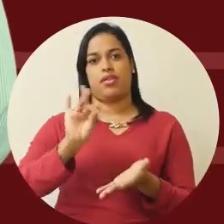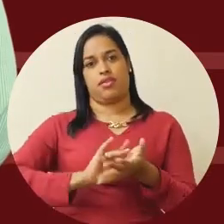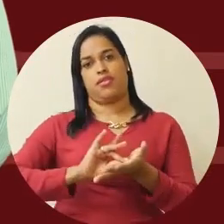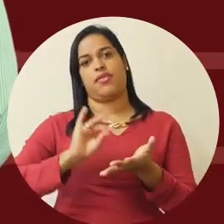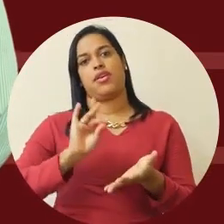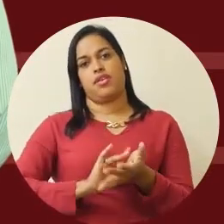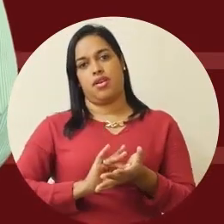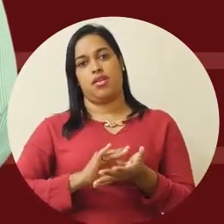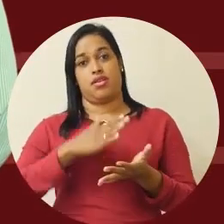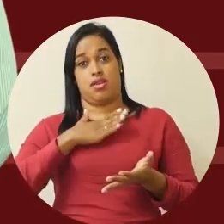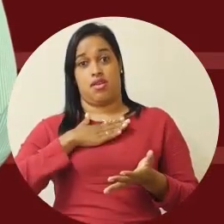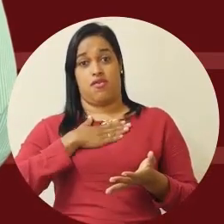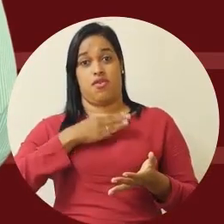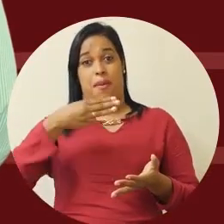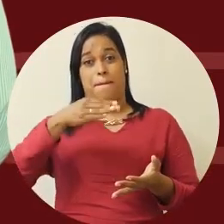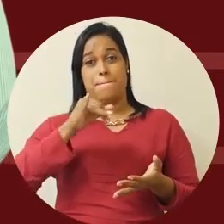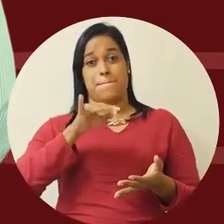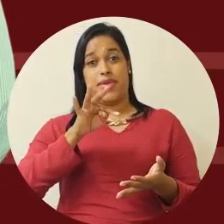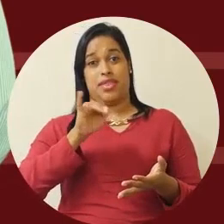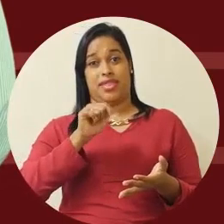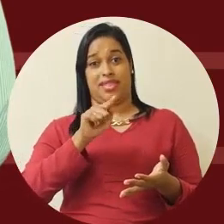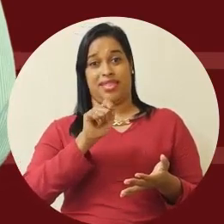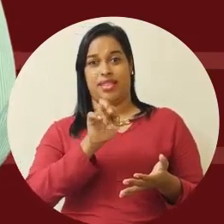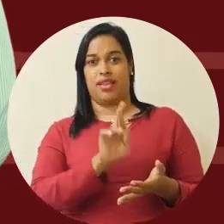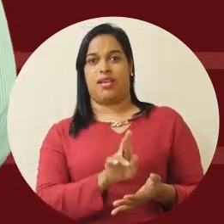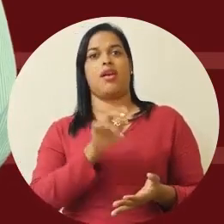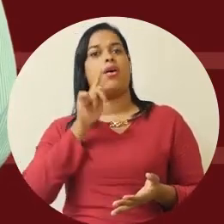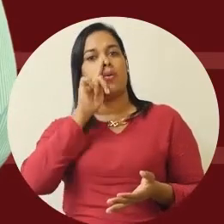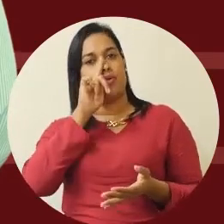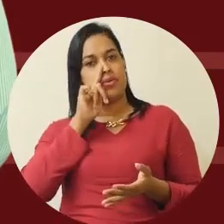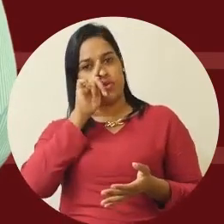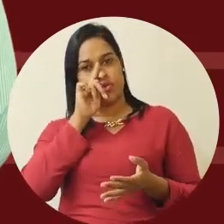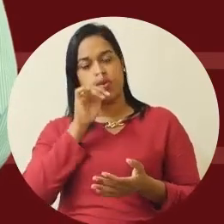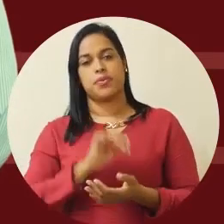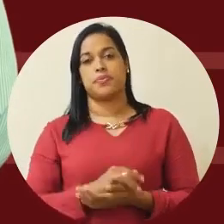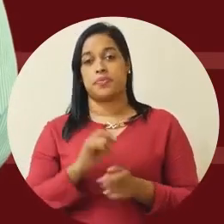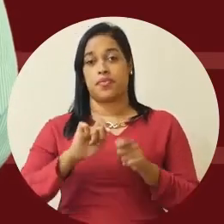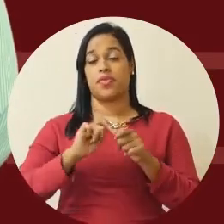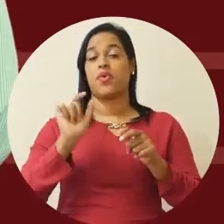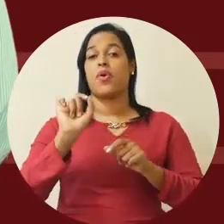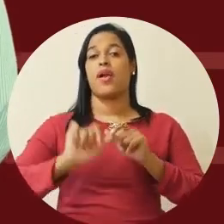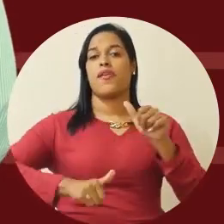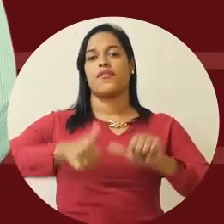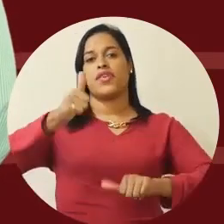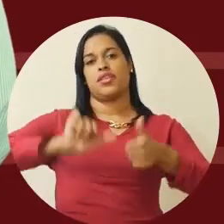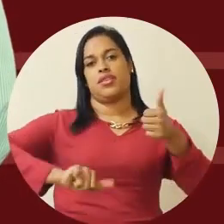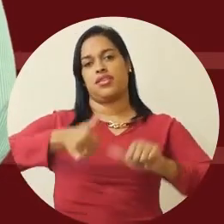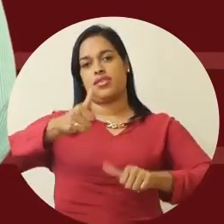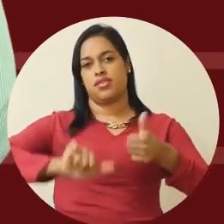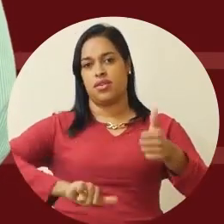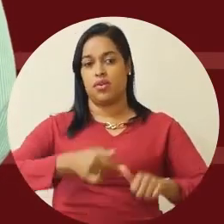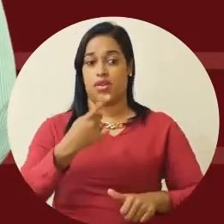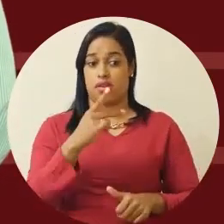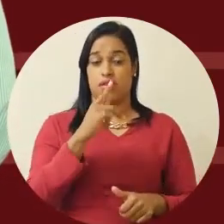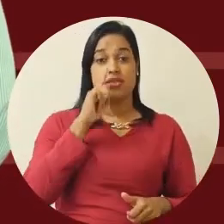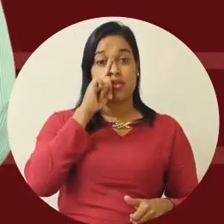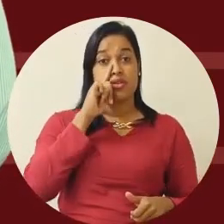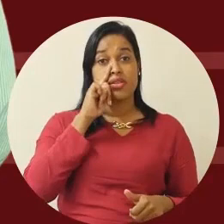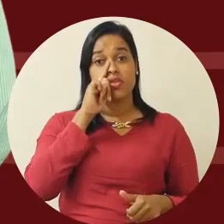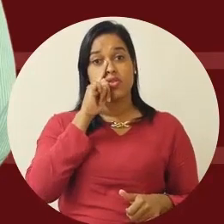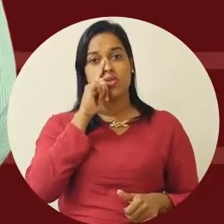consequentemente não está mitigando riscos depois da mitigação do risco eu faço avaliação esse risco ele é